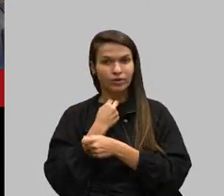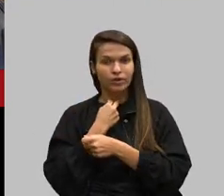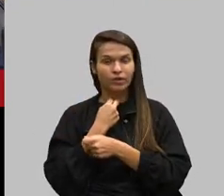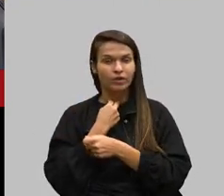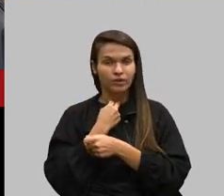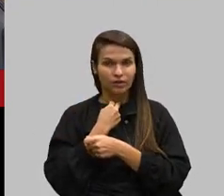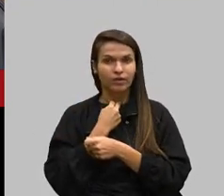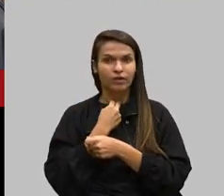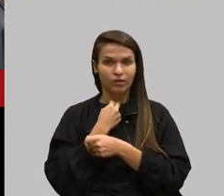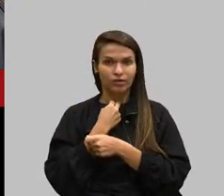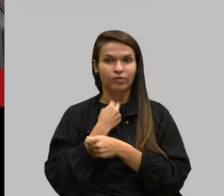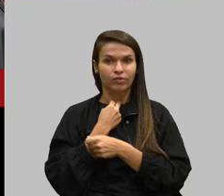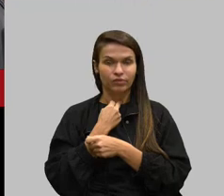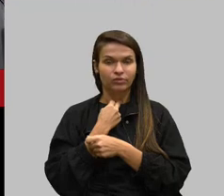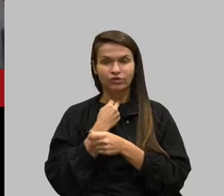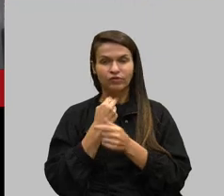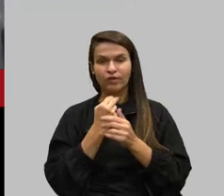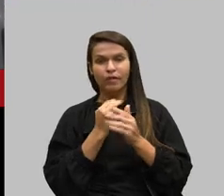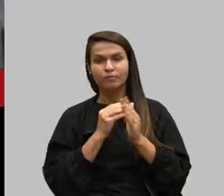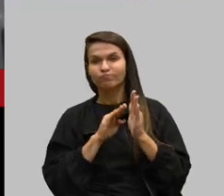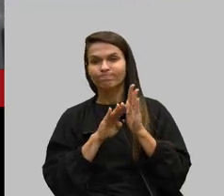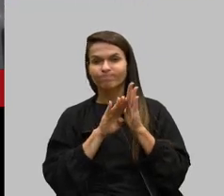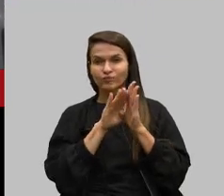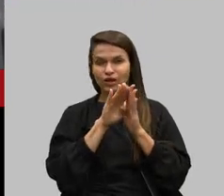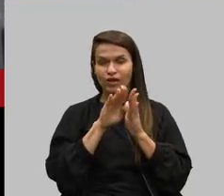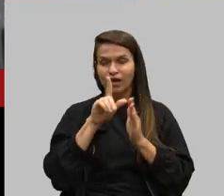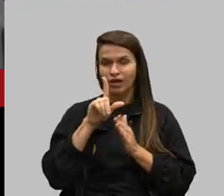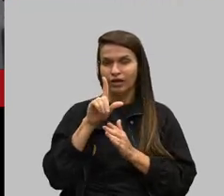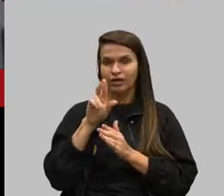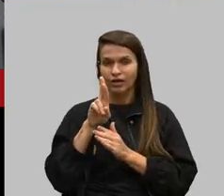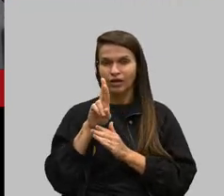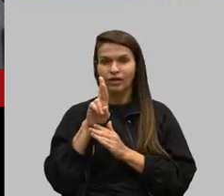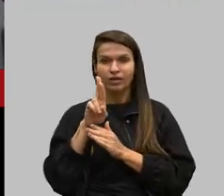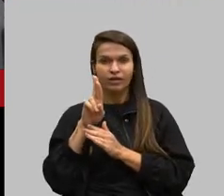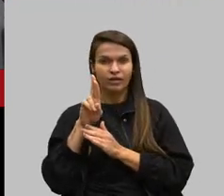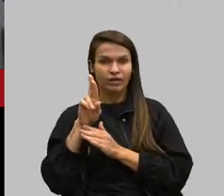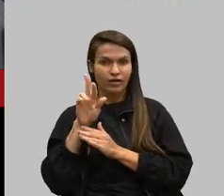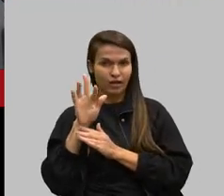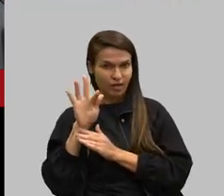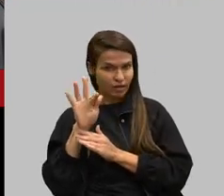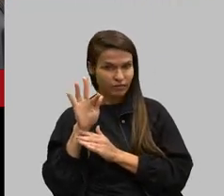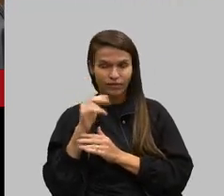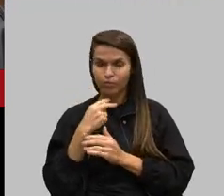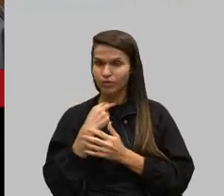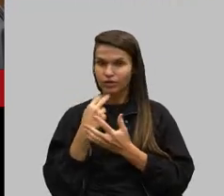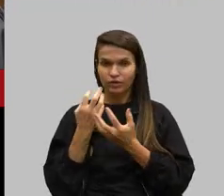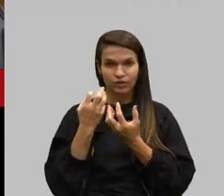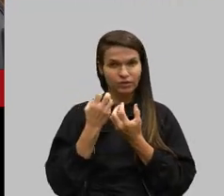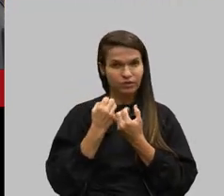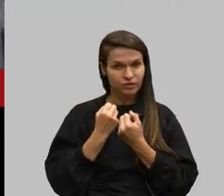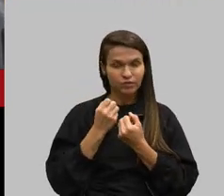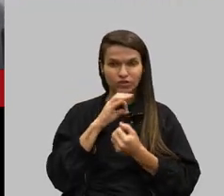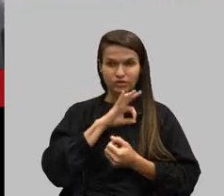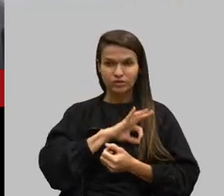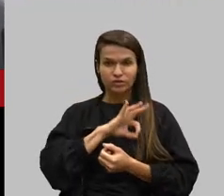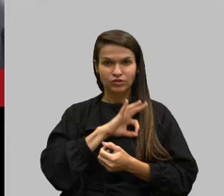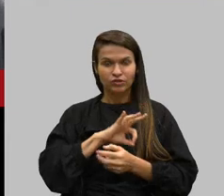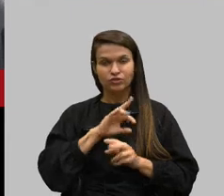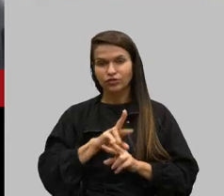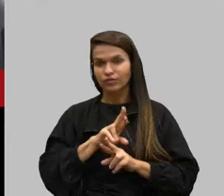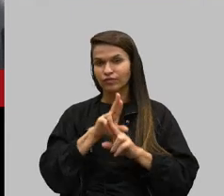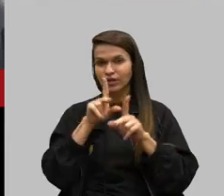assim estivermos acima do limite da lrf não poderão receber recomposição salarial diferente dos